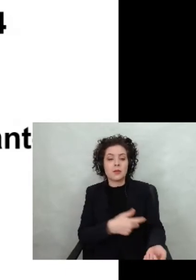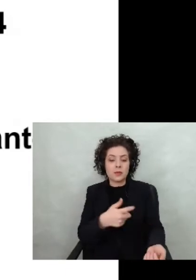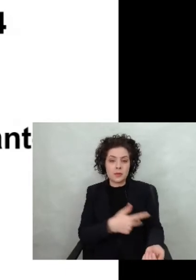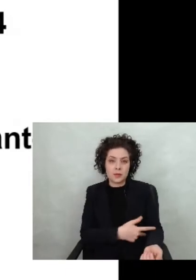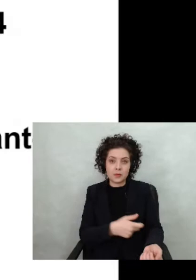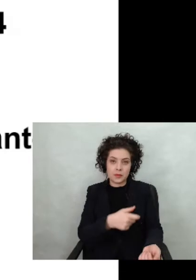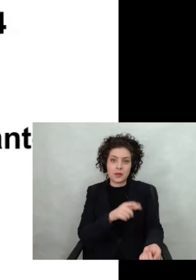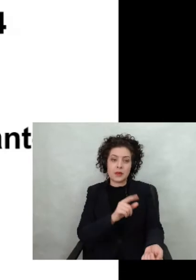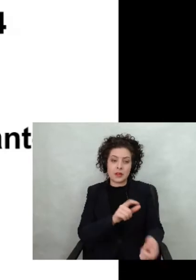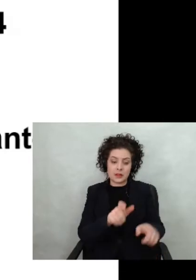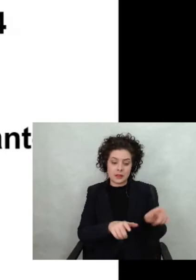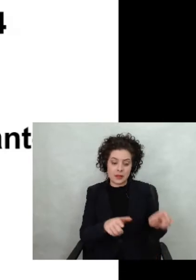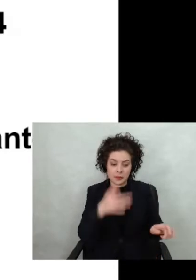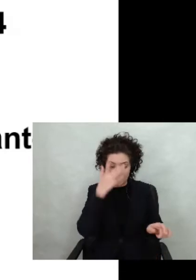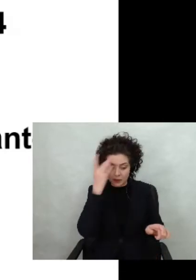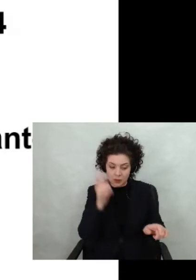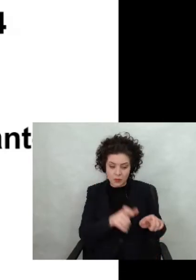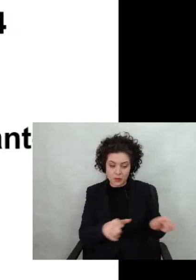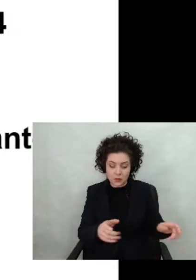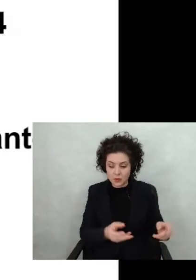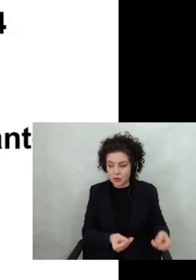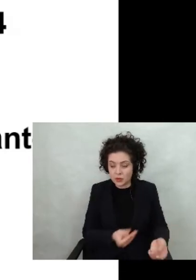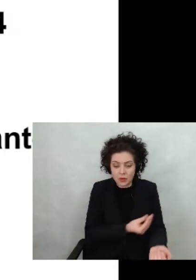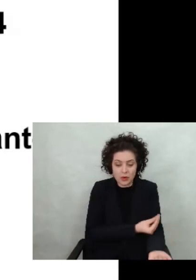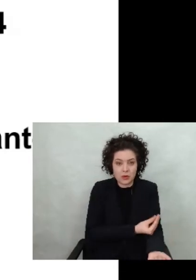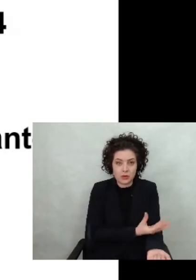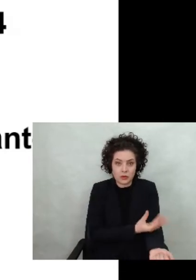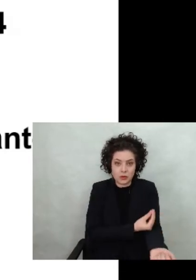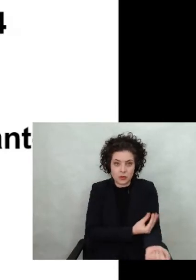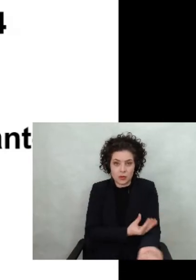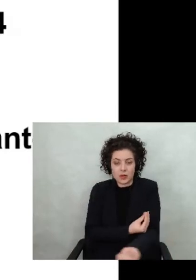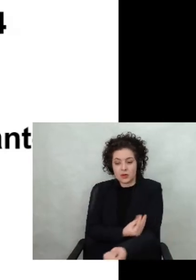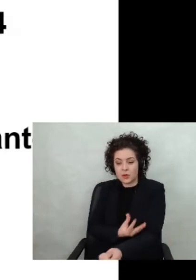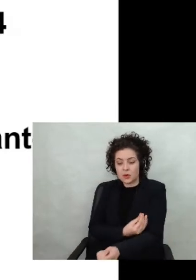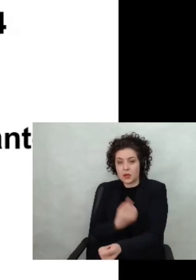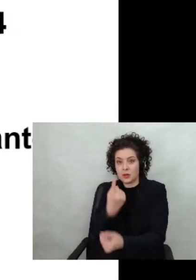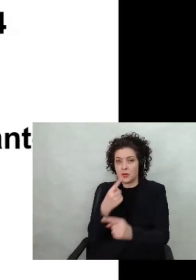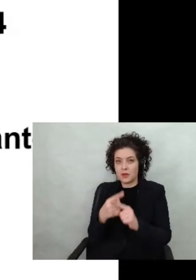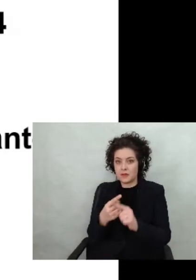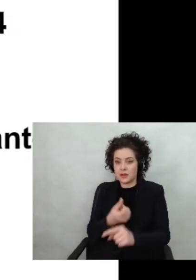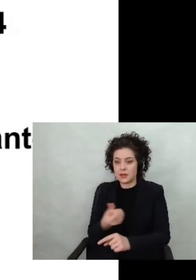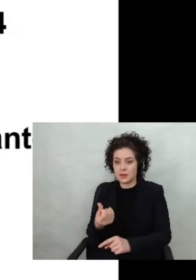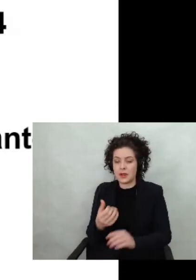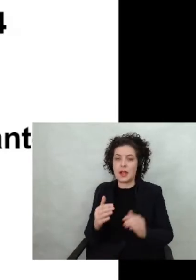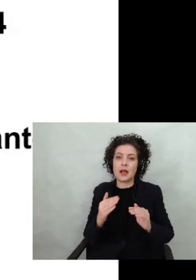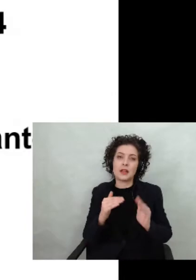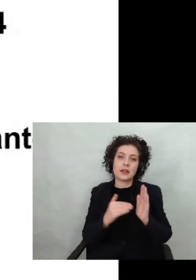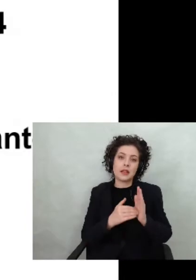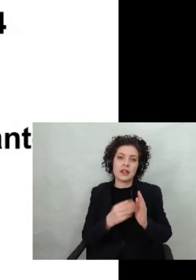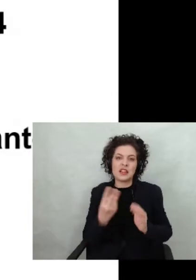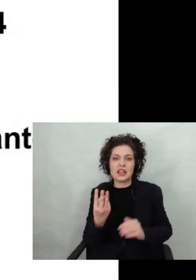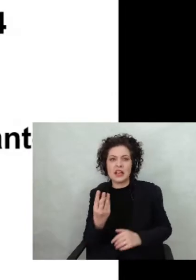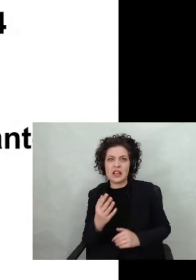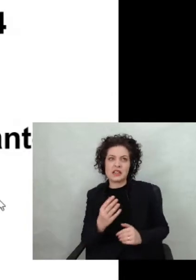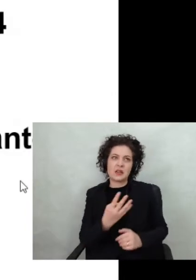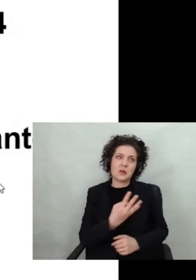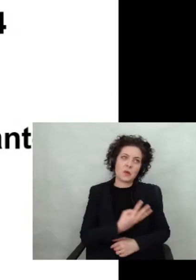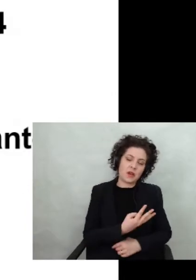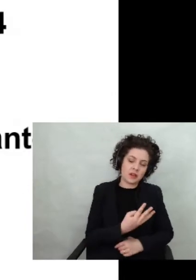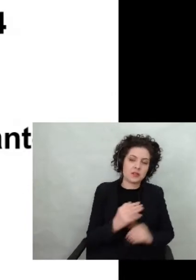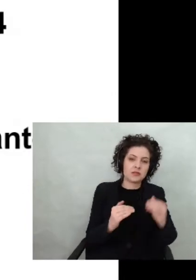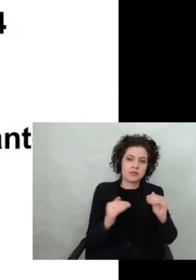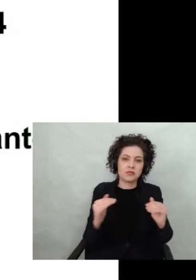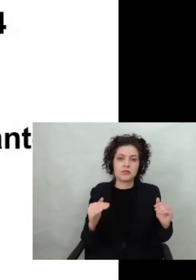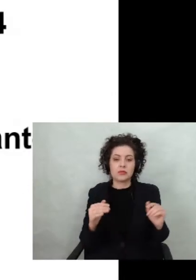doadores convalescentes, repetindo essas coletas uma vez por semana, até 3 a 4 coletas. O ideal é que a gente faça titulação